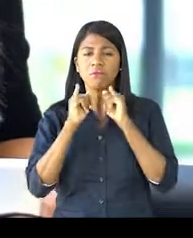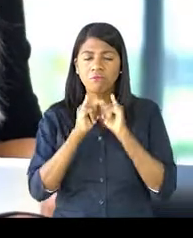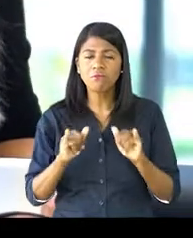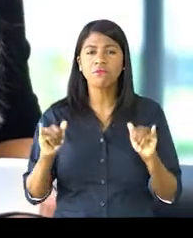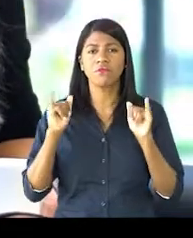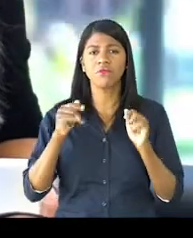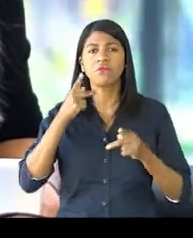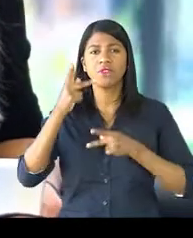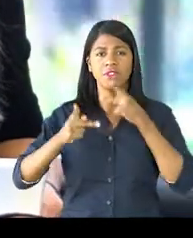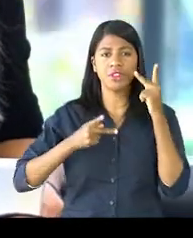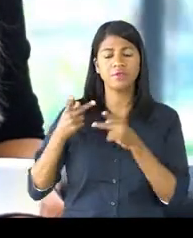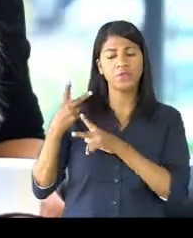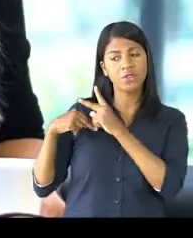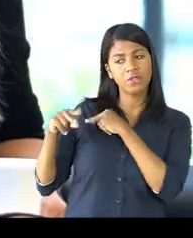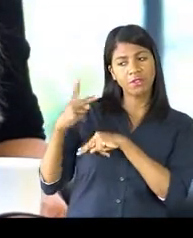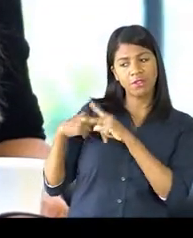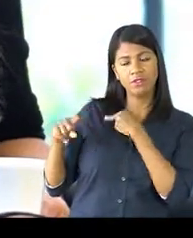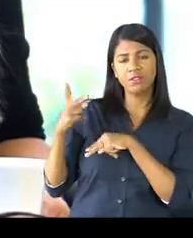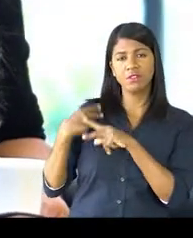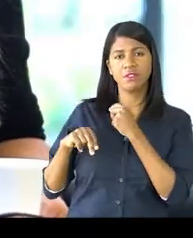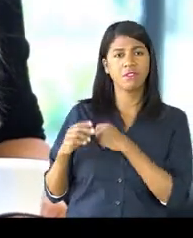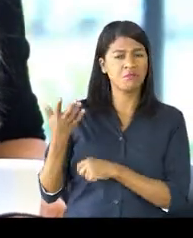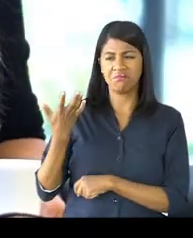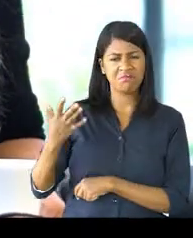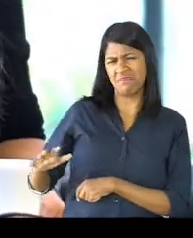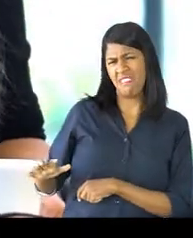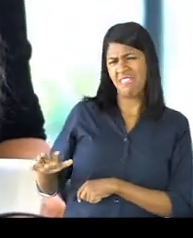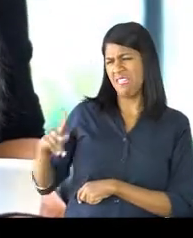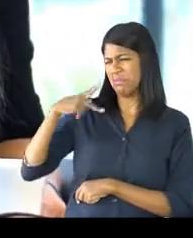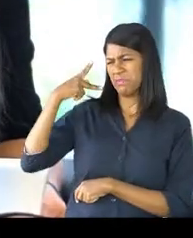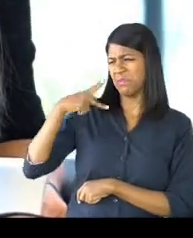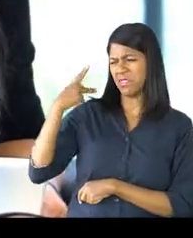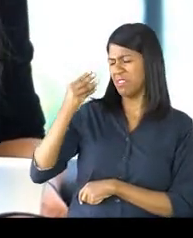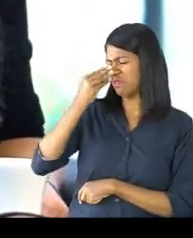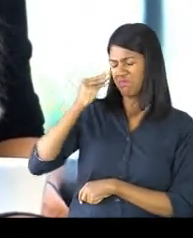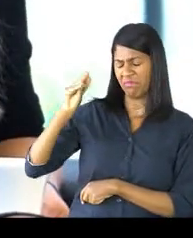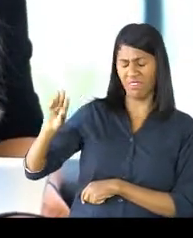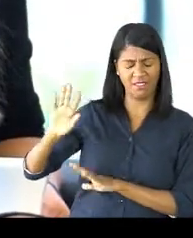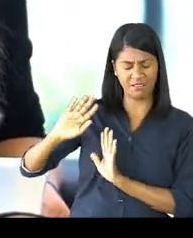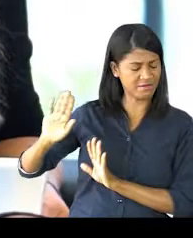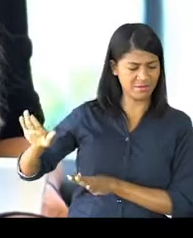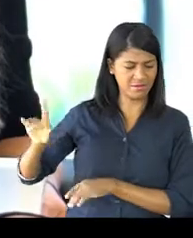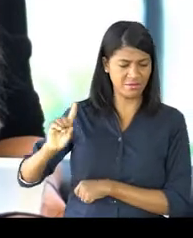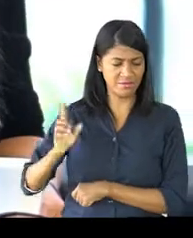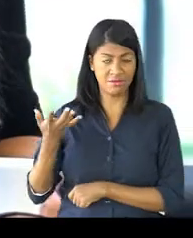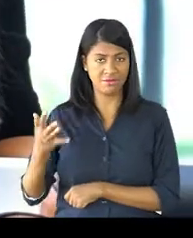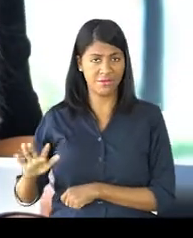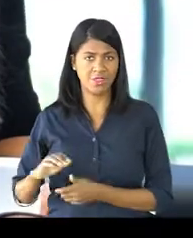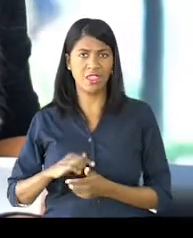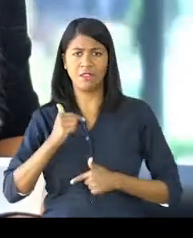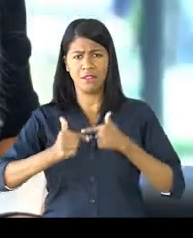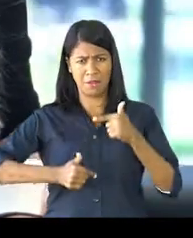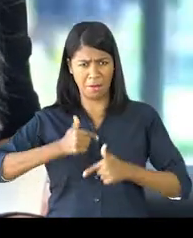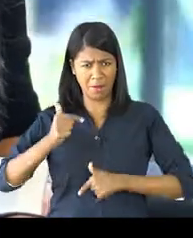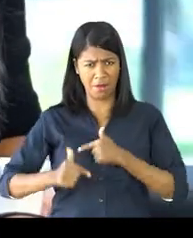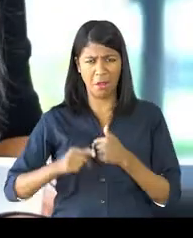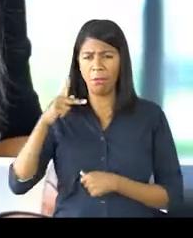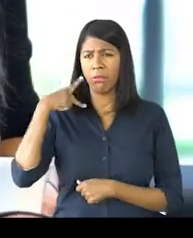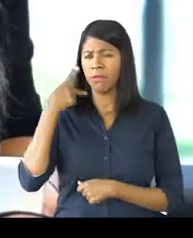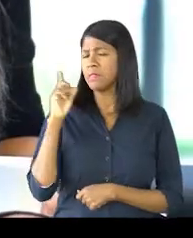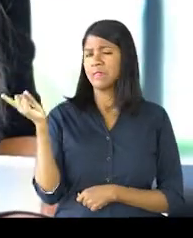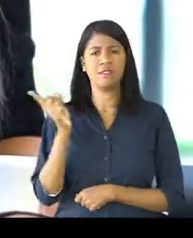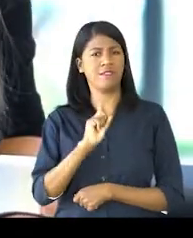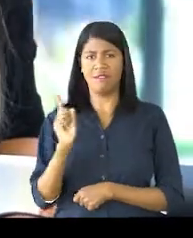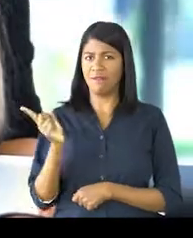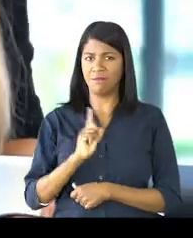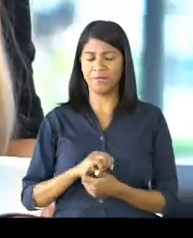disse, camarota, quando eu estive na adolescência, que não queria saber de política, que não gostava de política, não